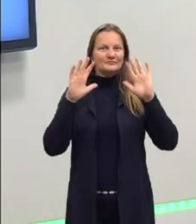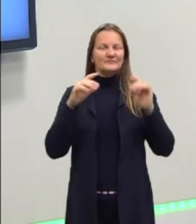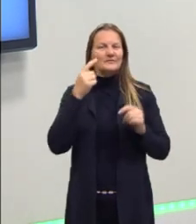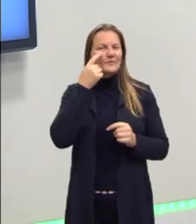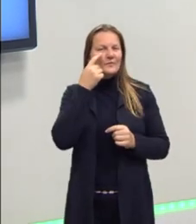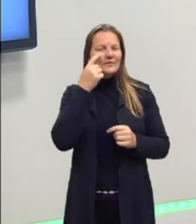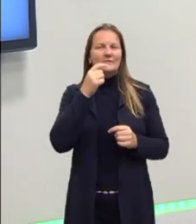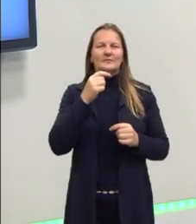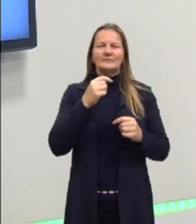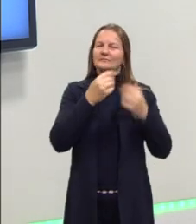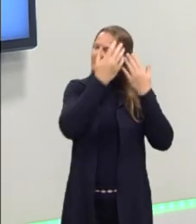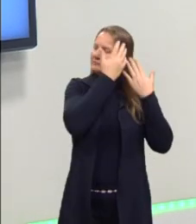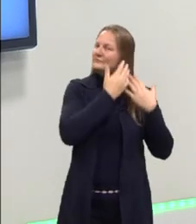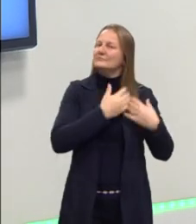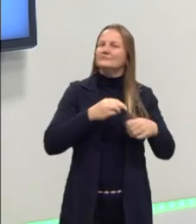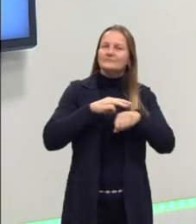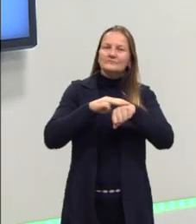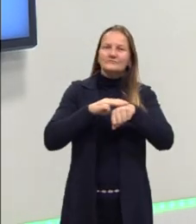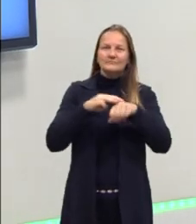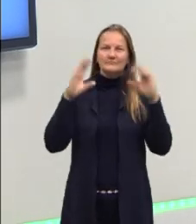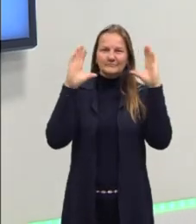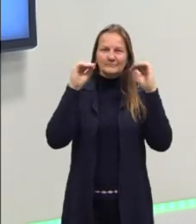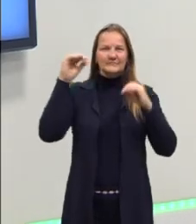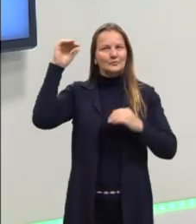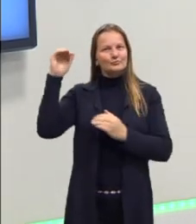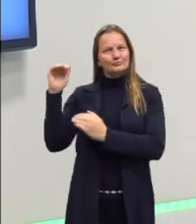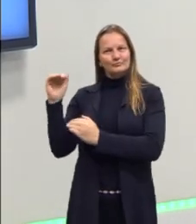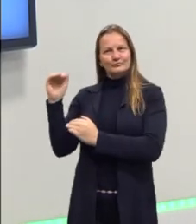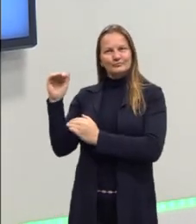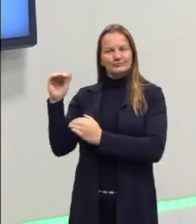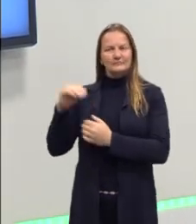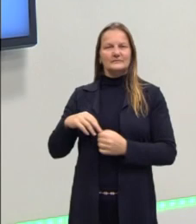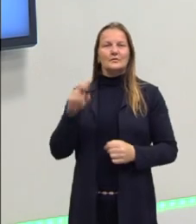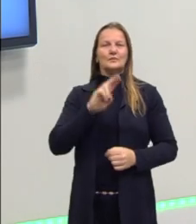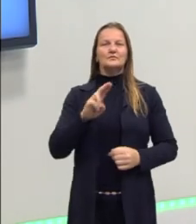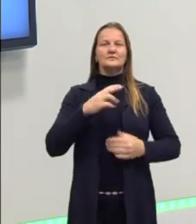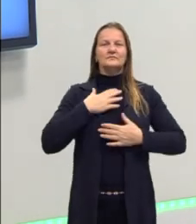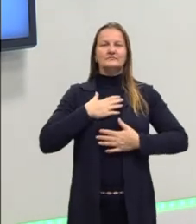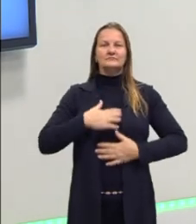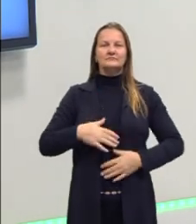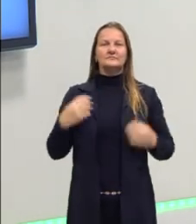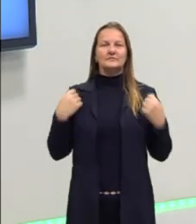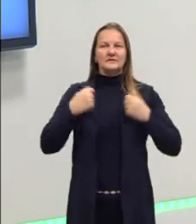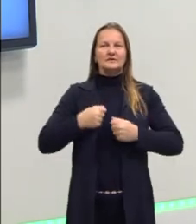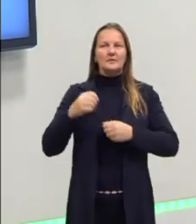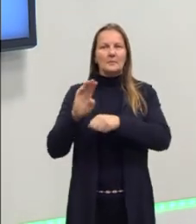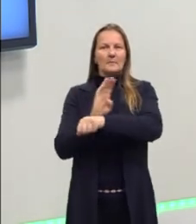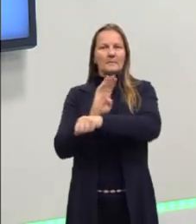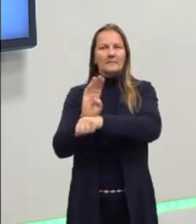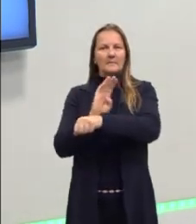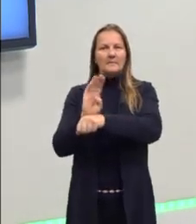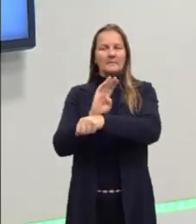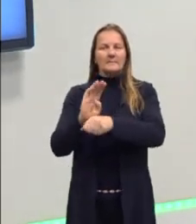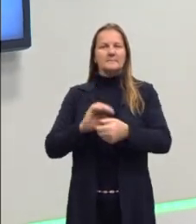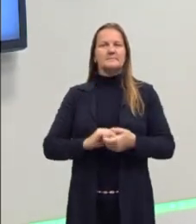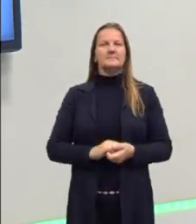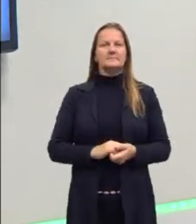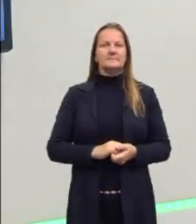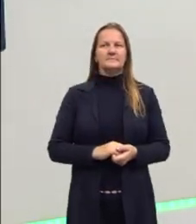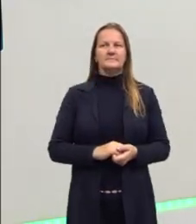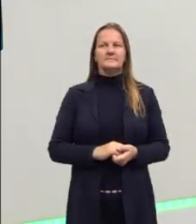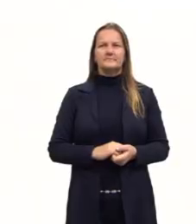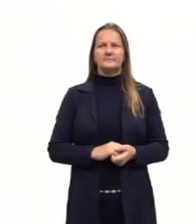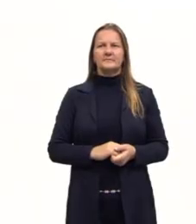olhos e cabelos castanhos e estatura baixa e Estou vestindo um casaco bege Então